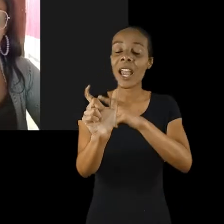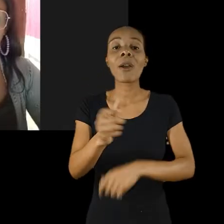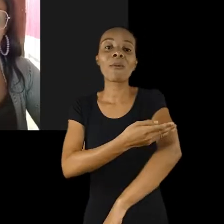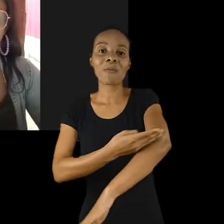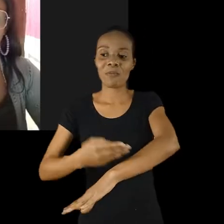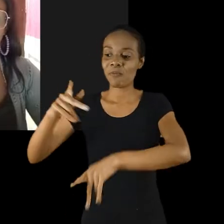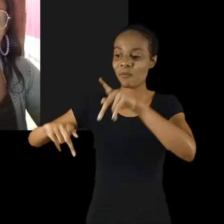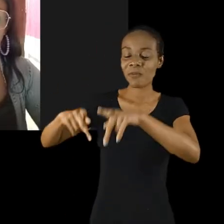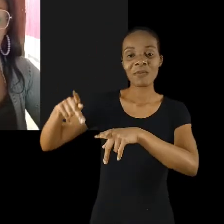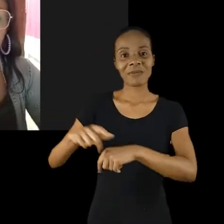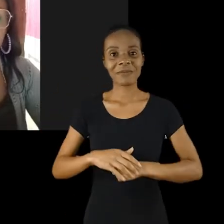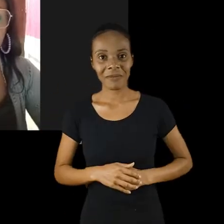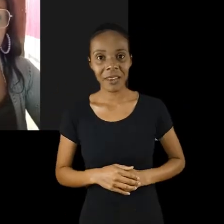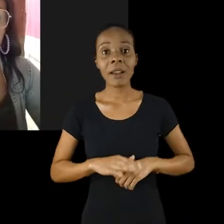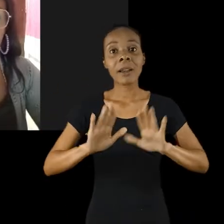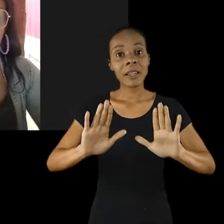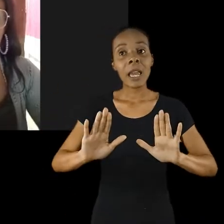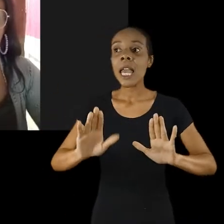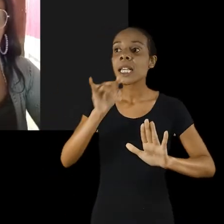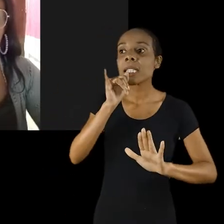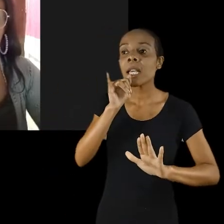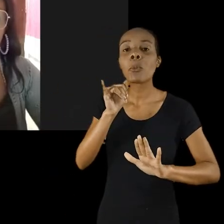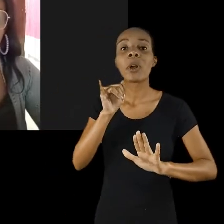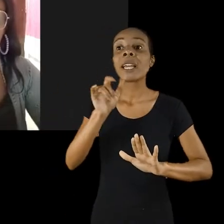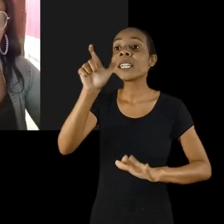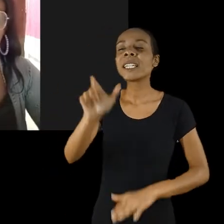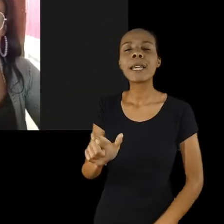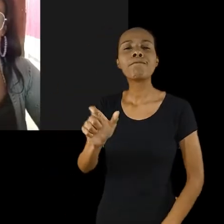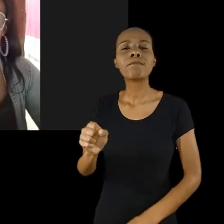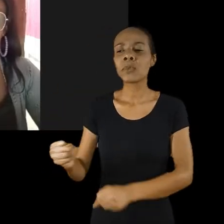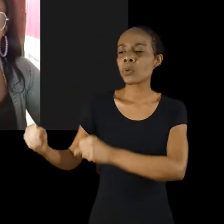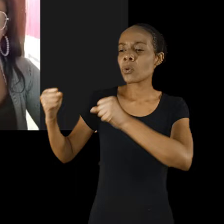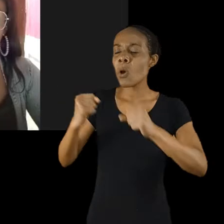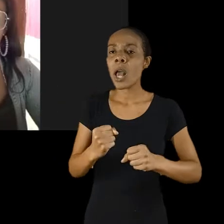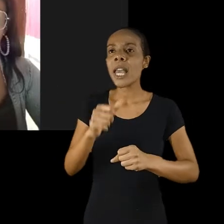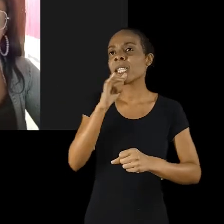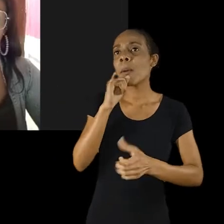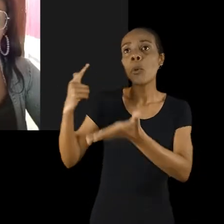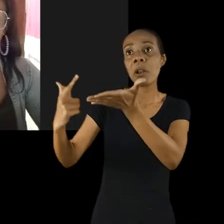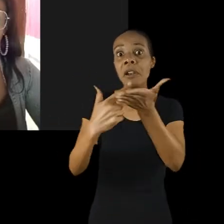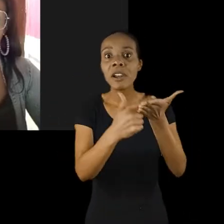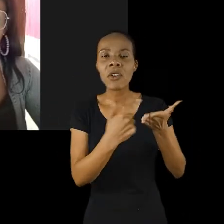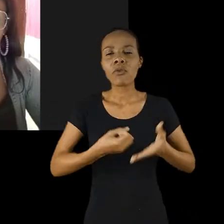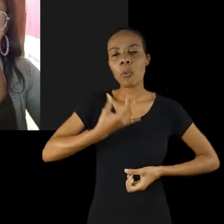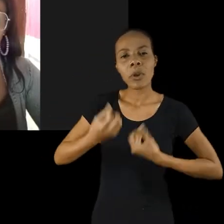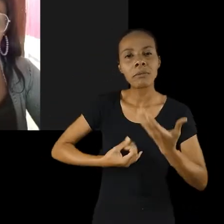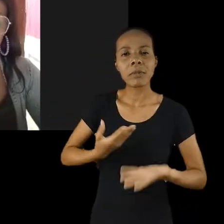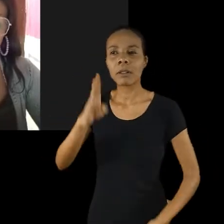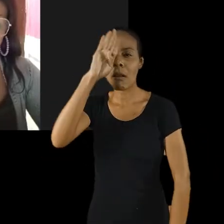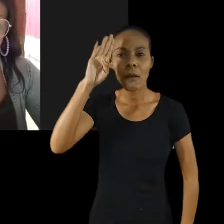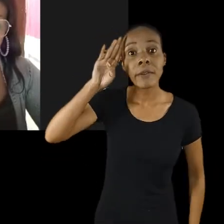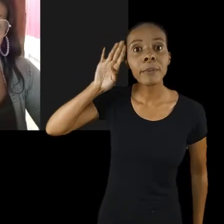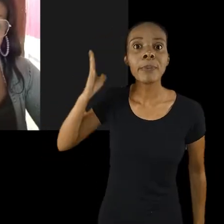domina os dicionários, as universidades, é quem domina os grandes livros de poesias com maiores vendas nesse